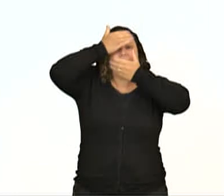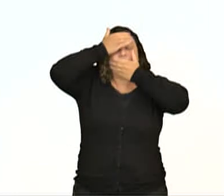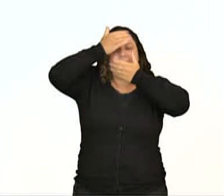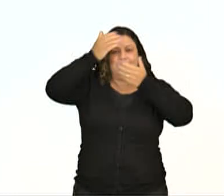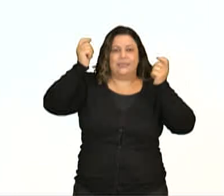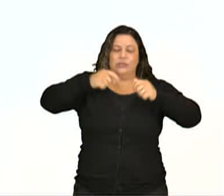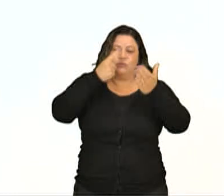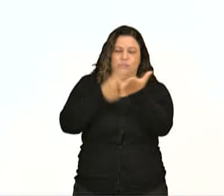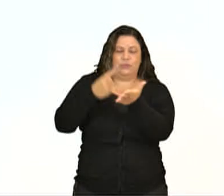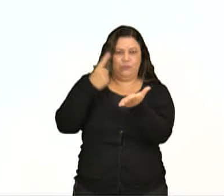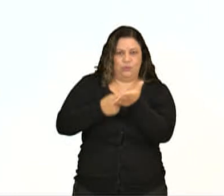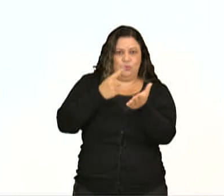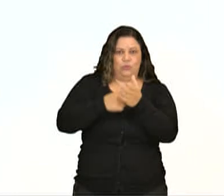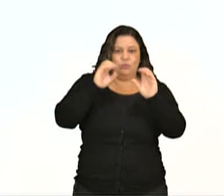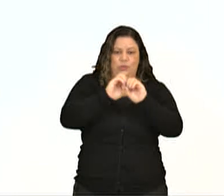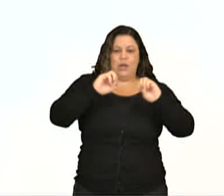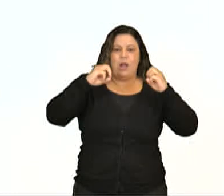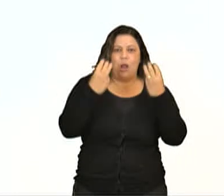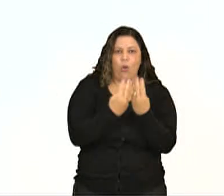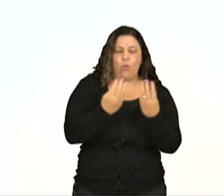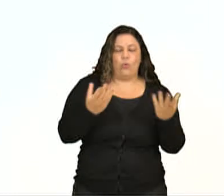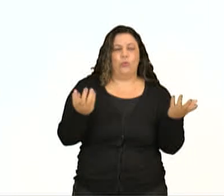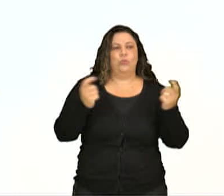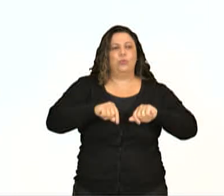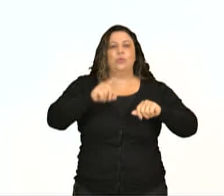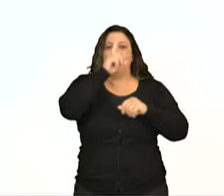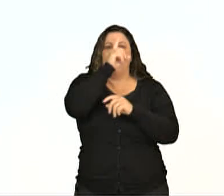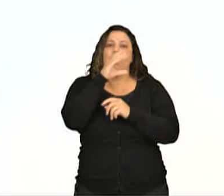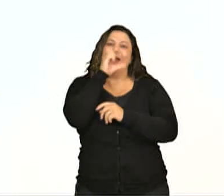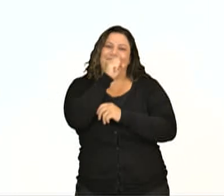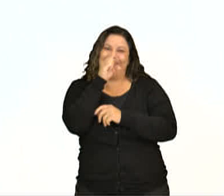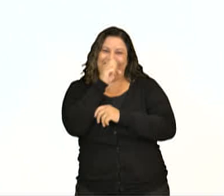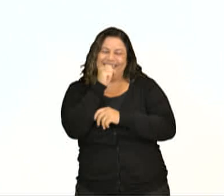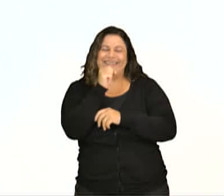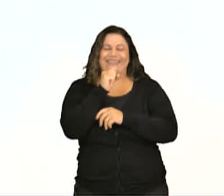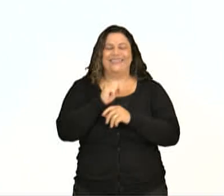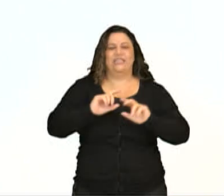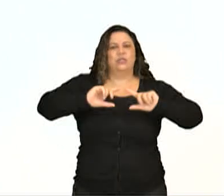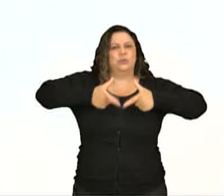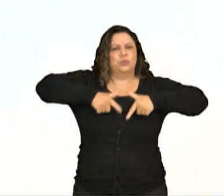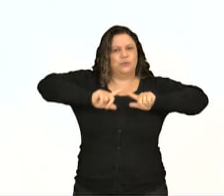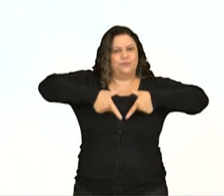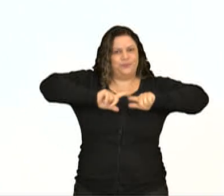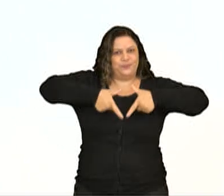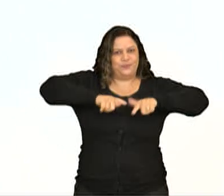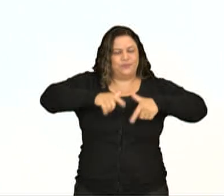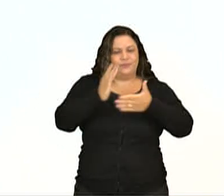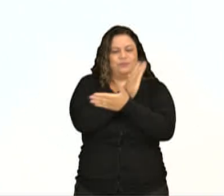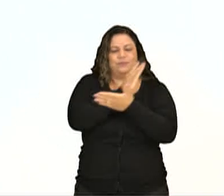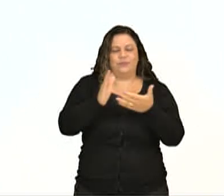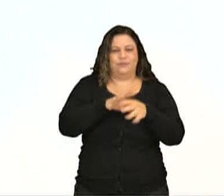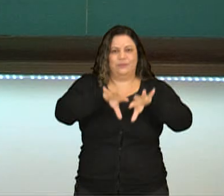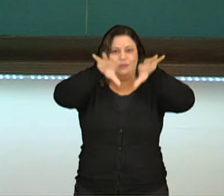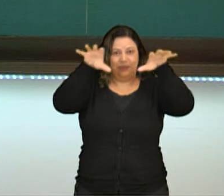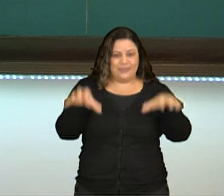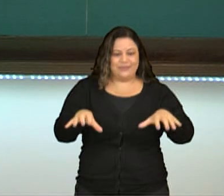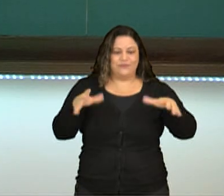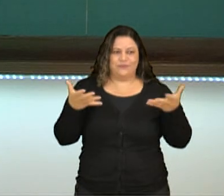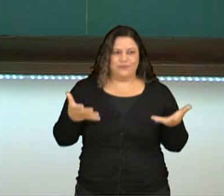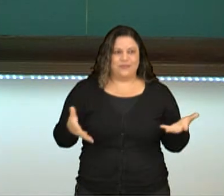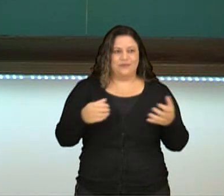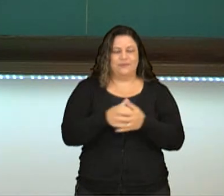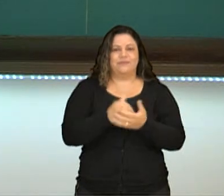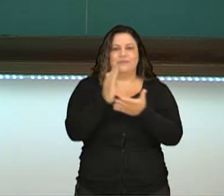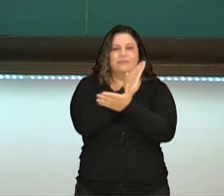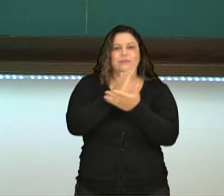pelo acordo que a ONU liderou, e mais em laranja o que seria Israel. Então os 2 estados dividirem o mesmo território, aí definidas